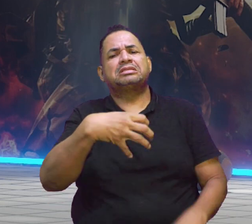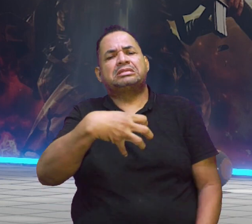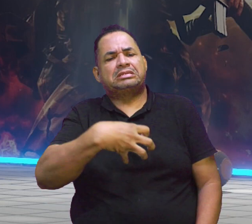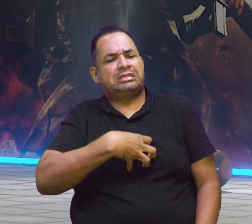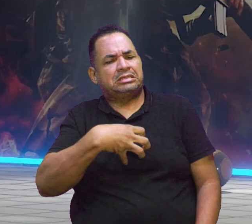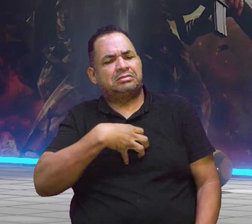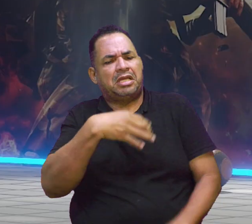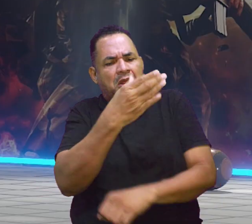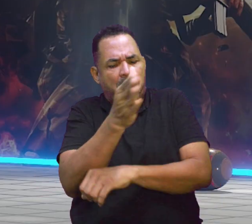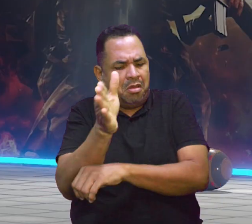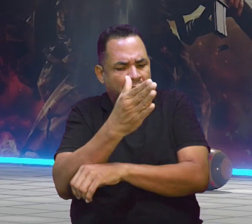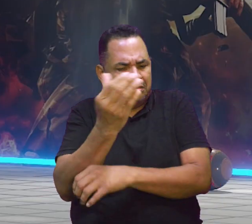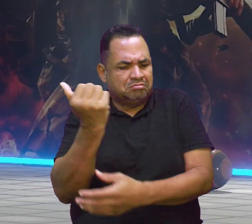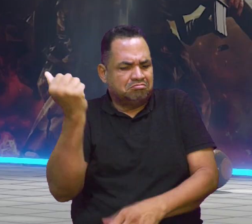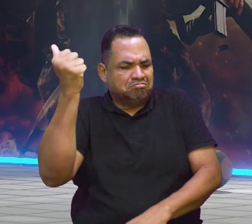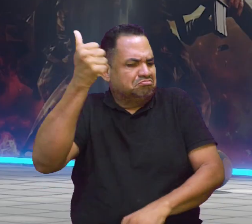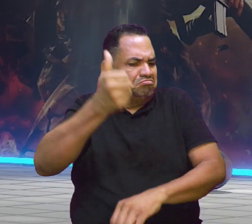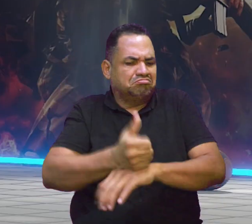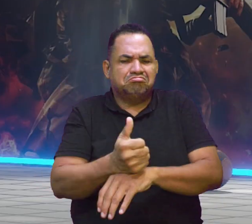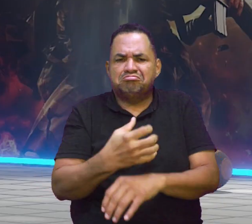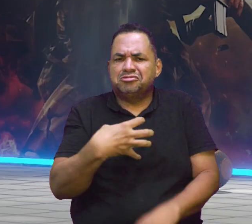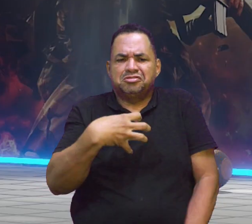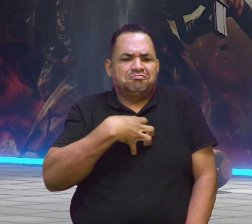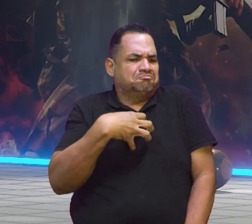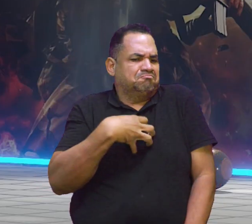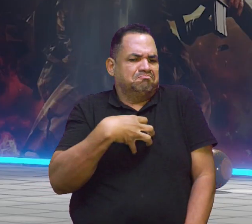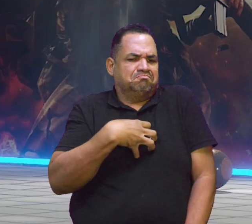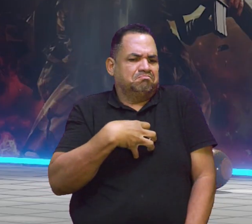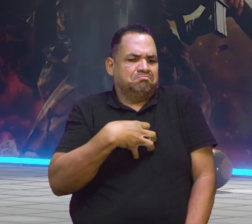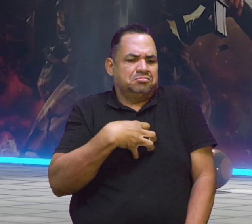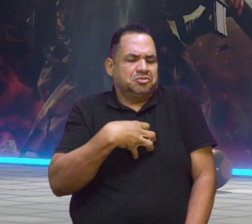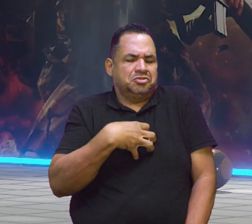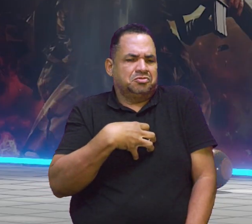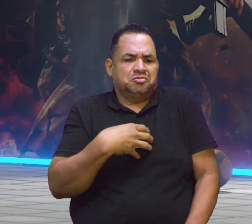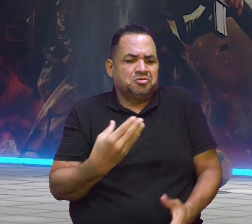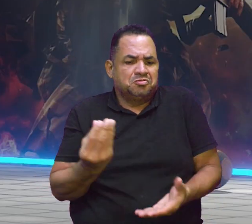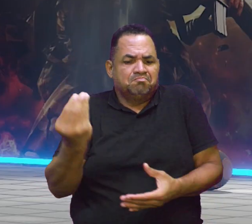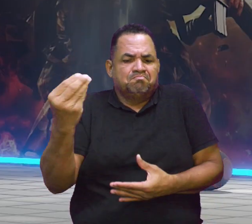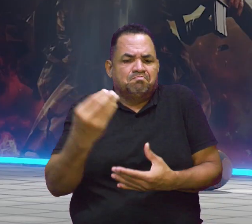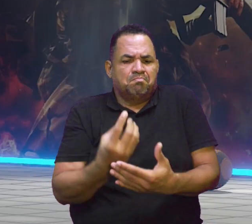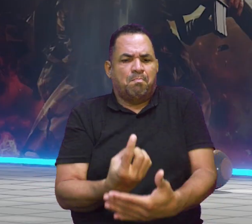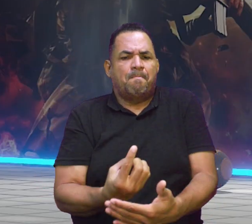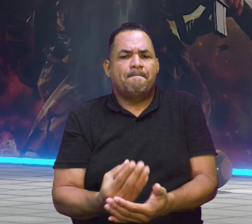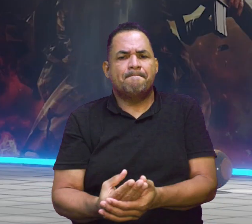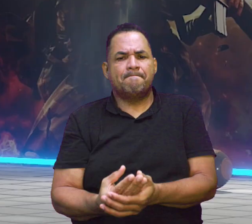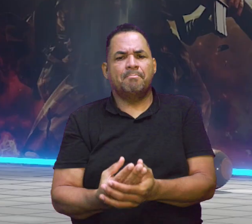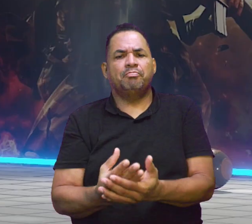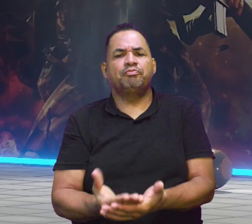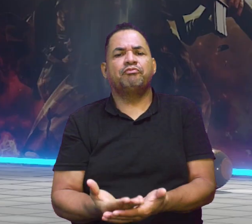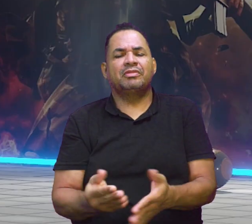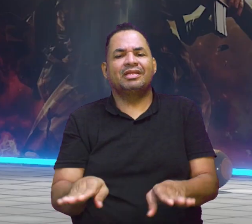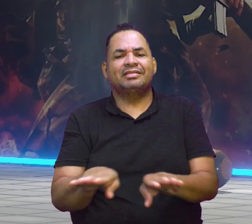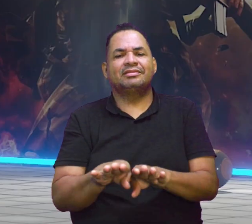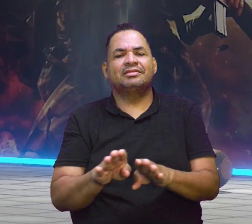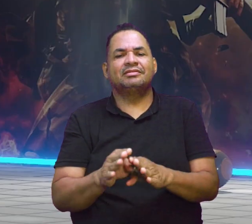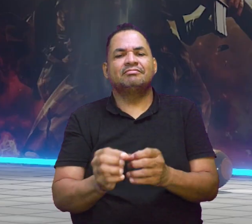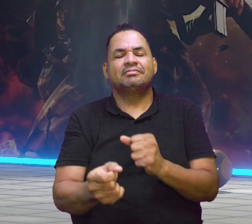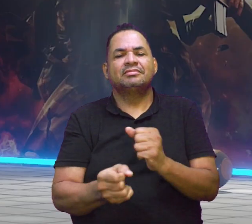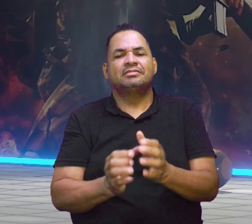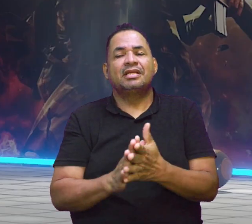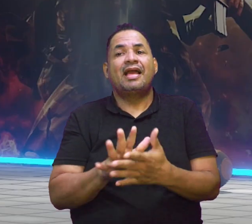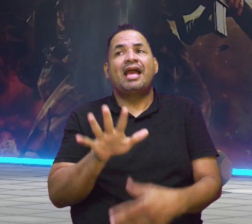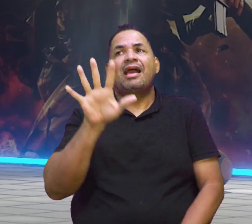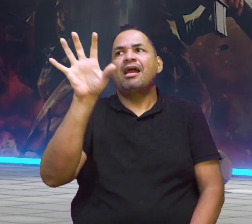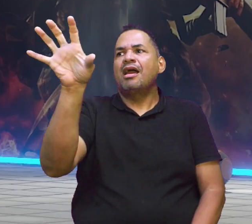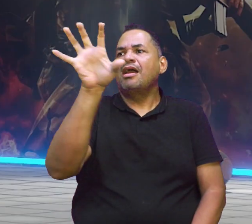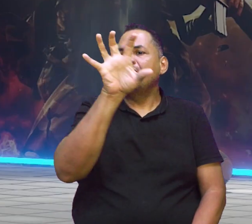não tinha, as pessoas não se identificavam muito com o Brasil, se identificavam com as regiões. Esse